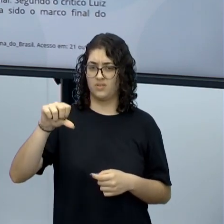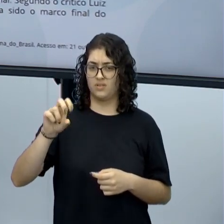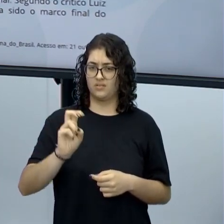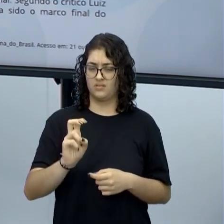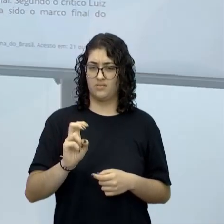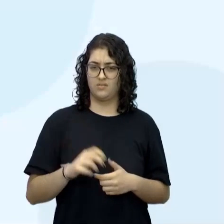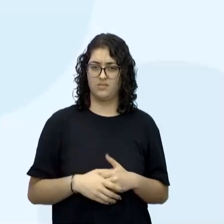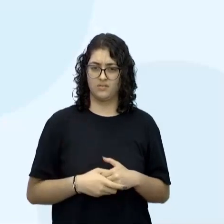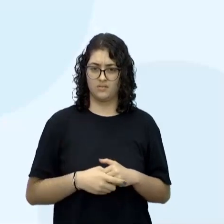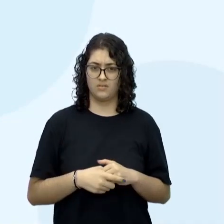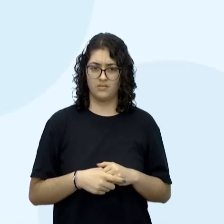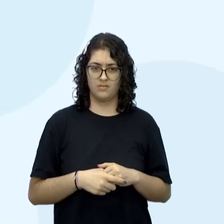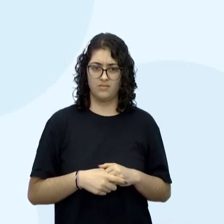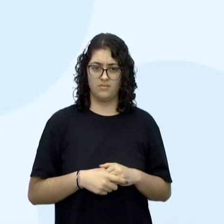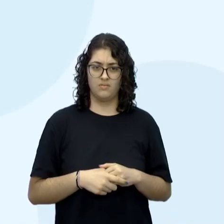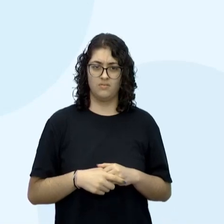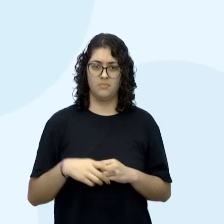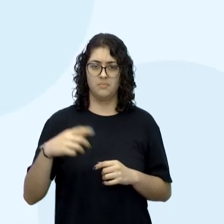Quatrilho